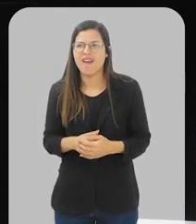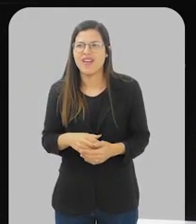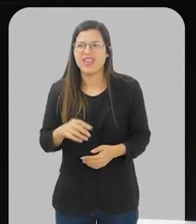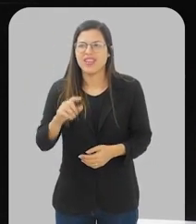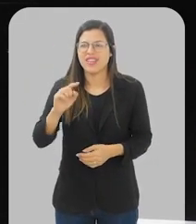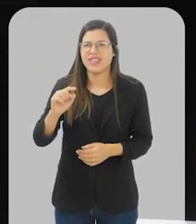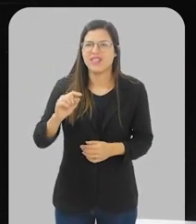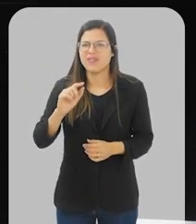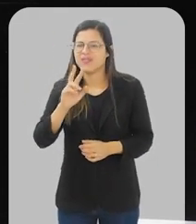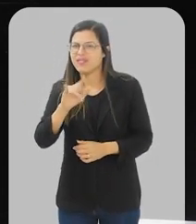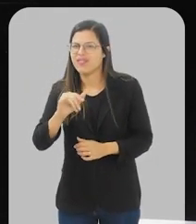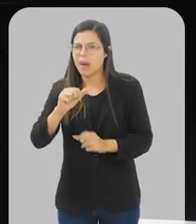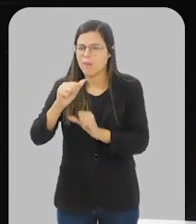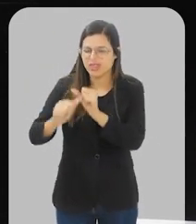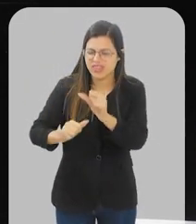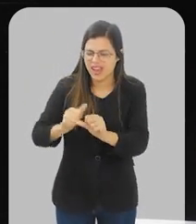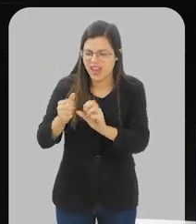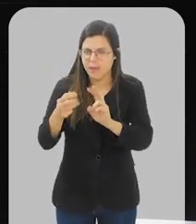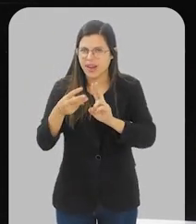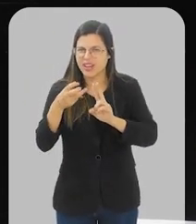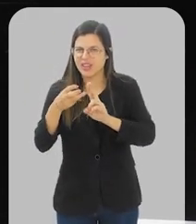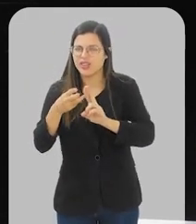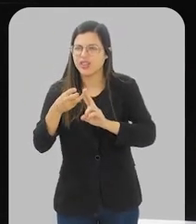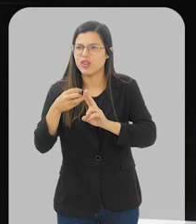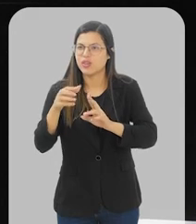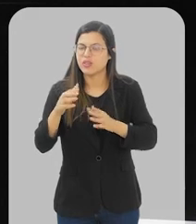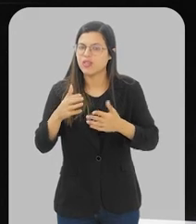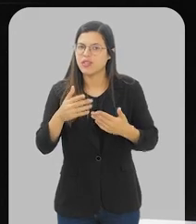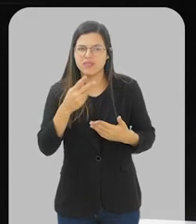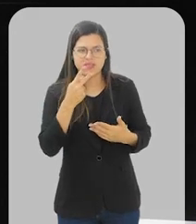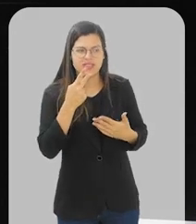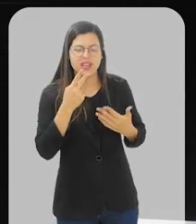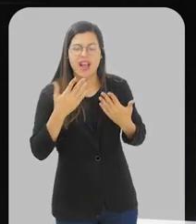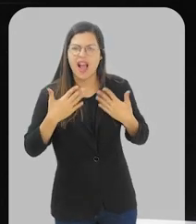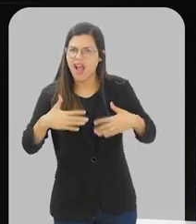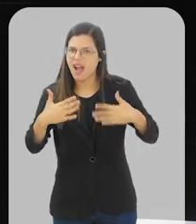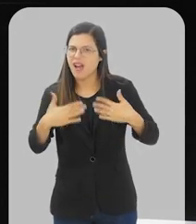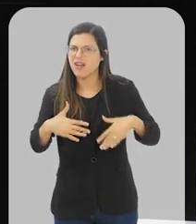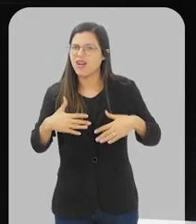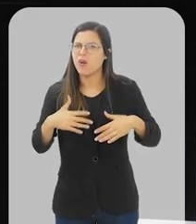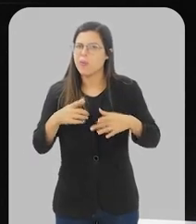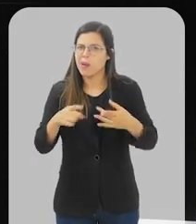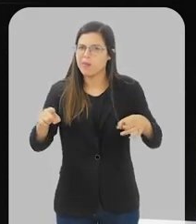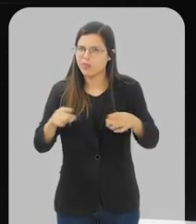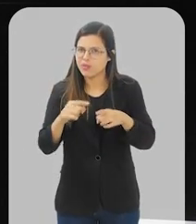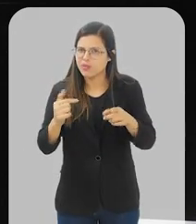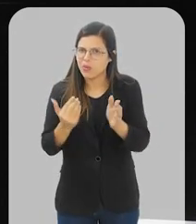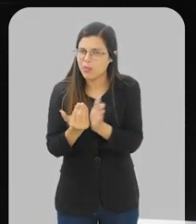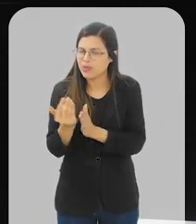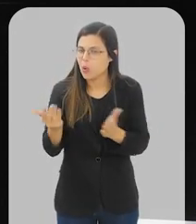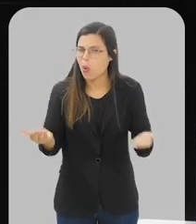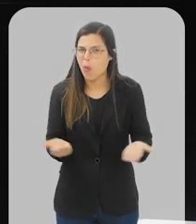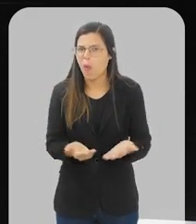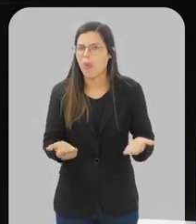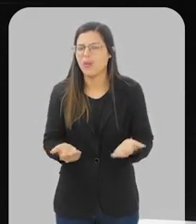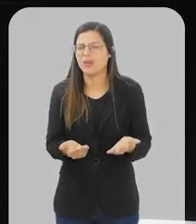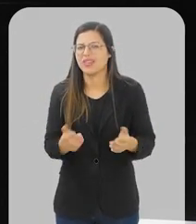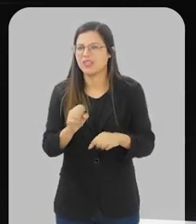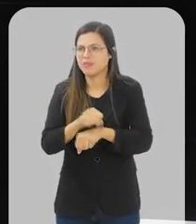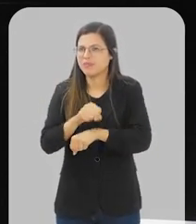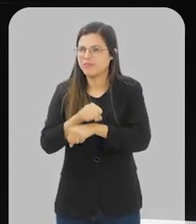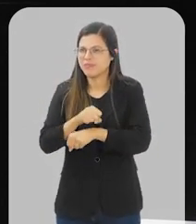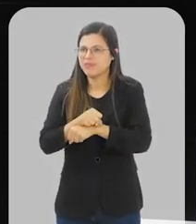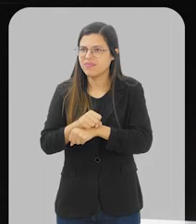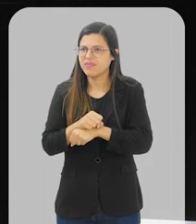De Ford T, que depois vira um índio. Eu falei, calma, galera. O enredo foi lançado agora há pouco. Então, tem muita coisa para rolar ainda. Calma.